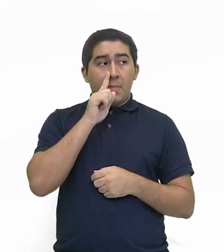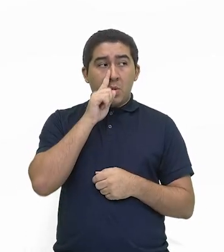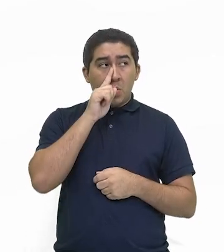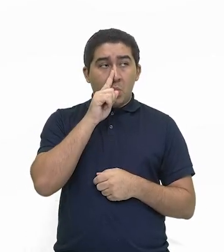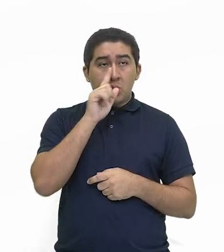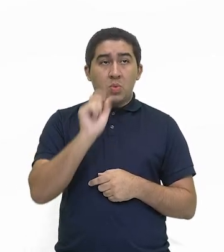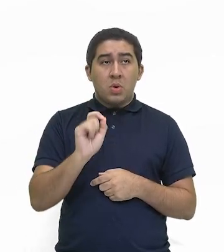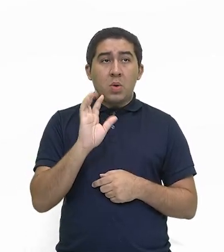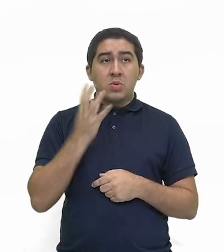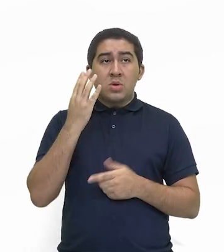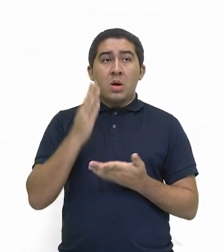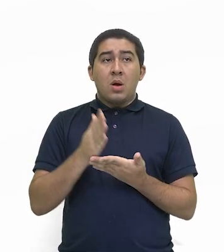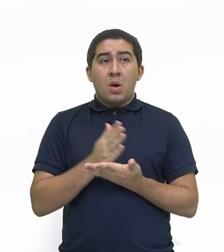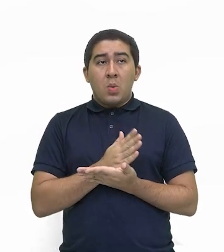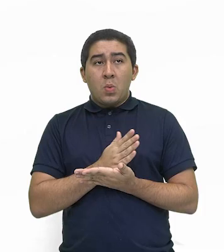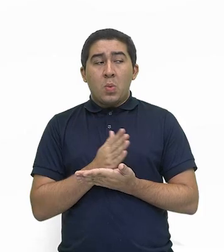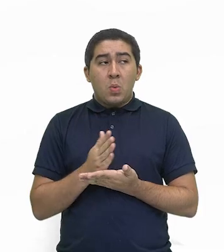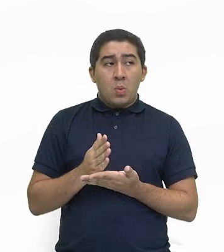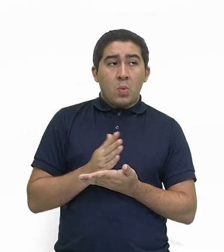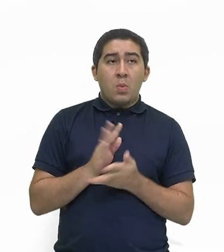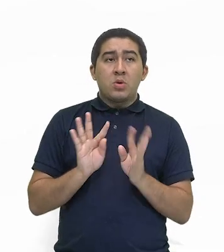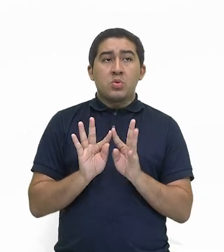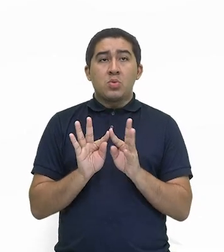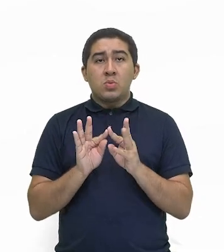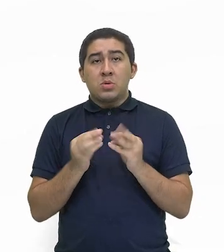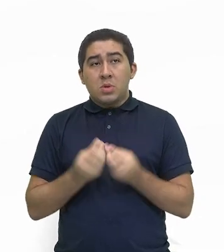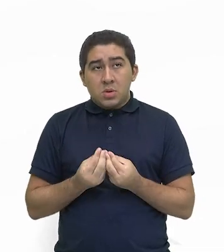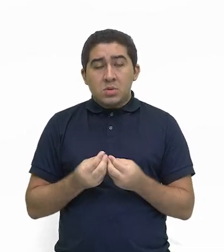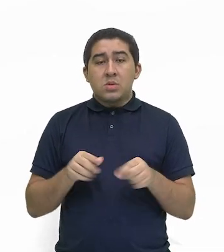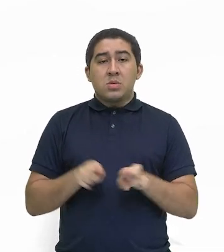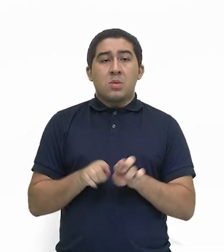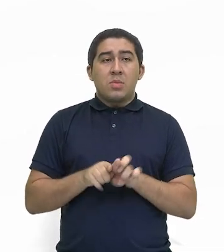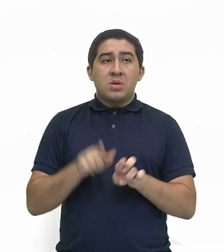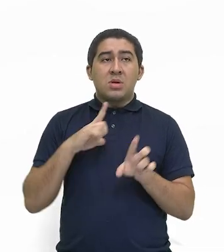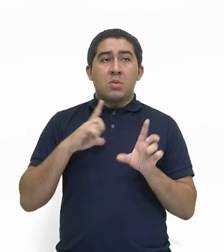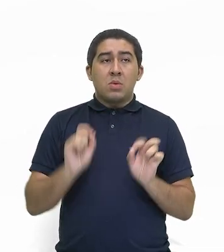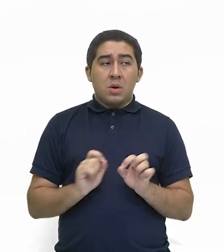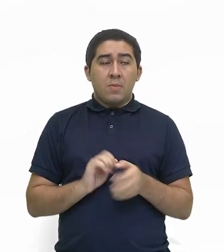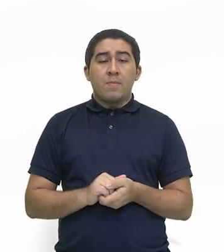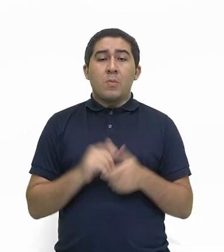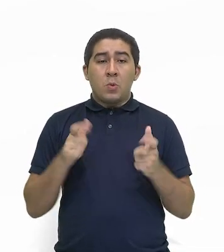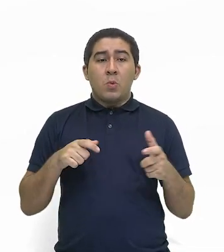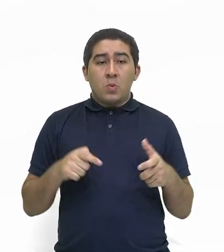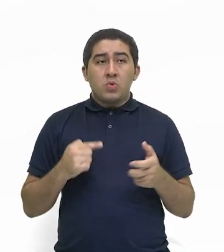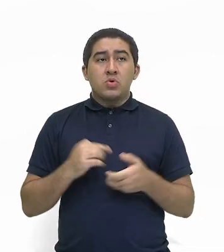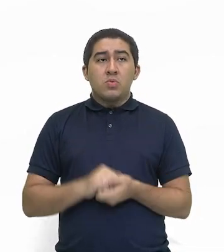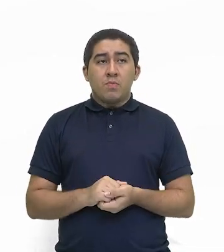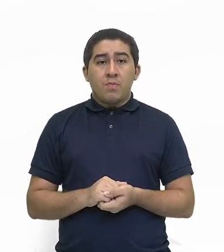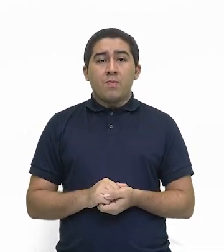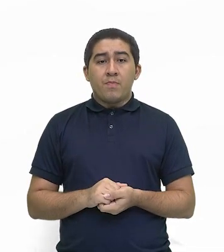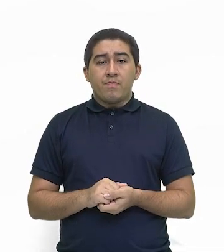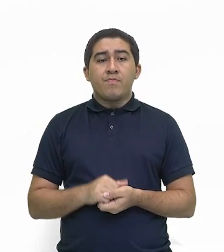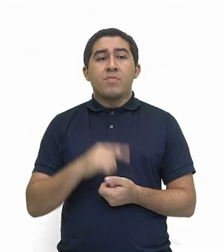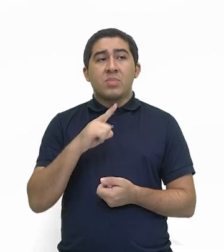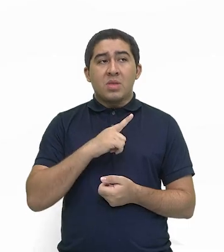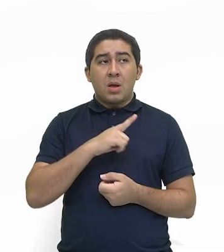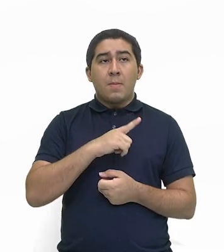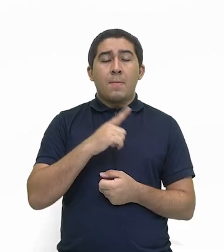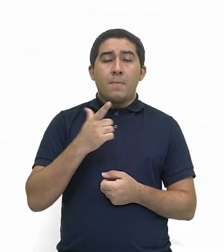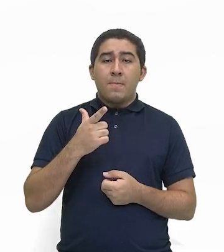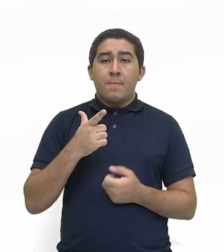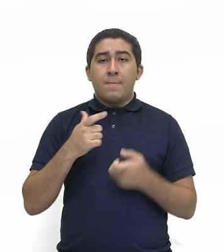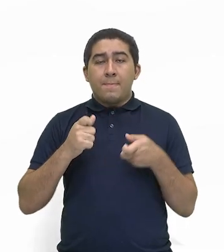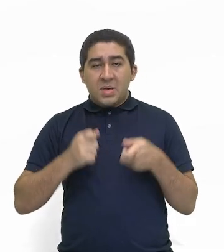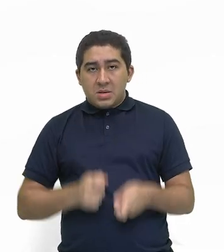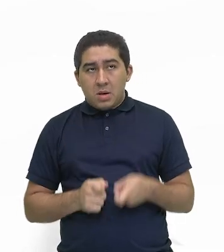de algumas substâncias que estão presentes, né, e metais pesados